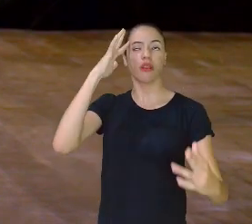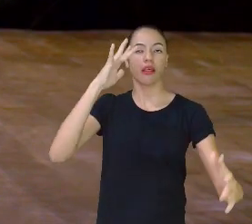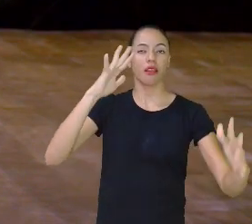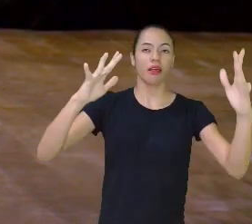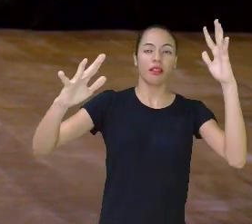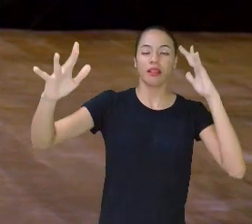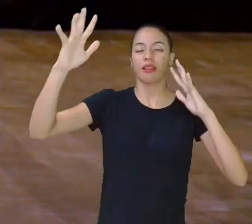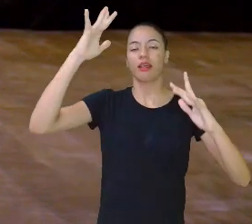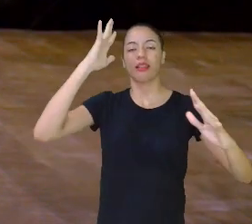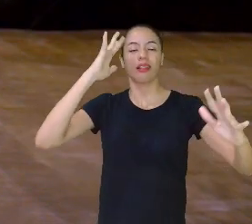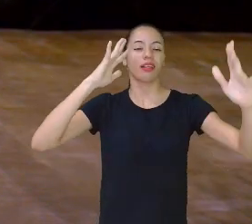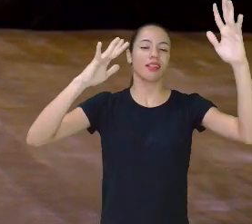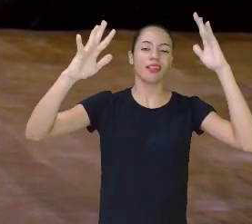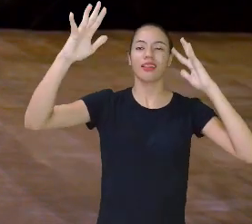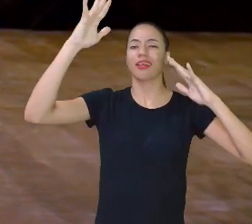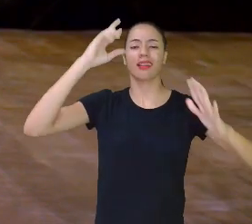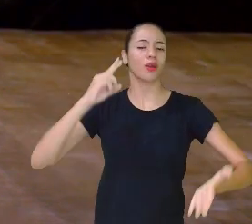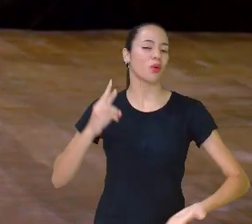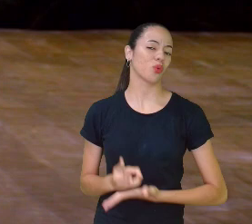Eu sonhei.